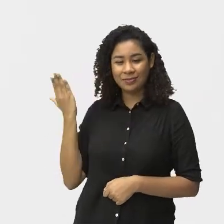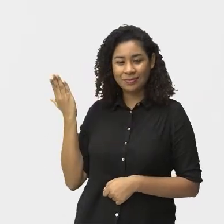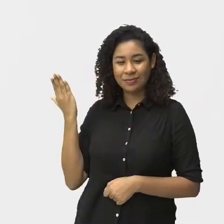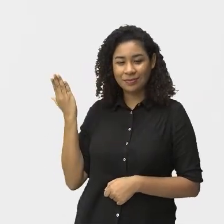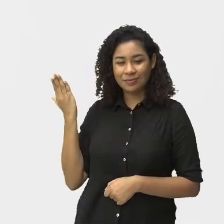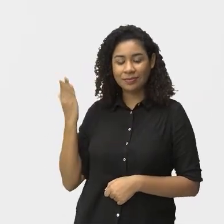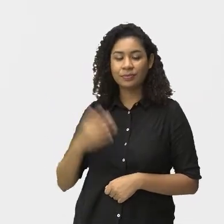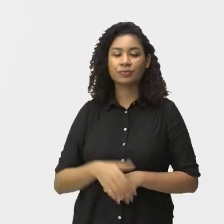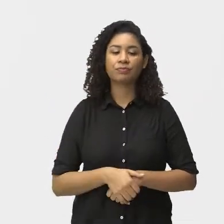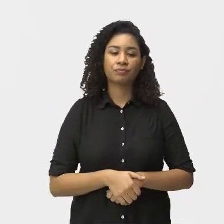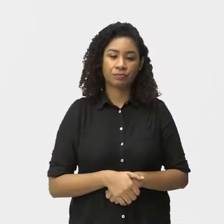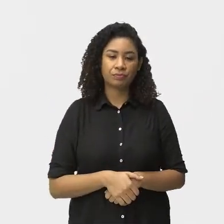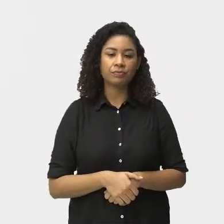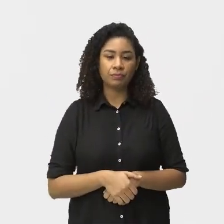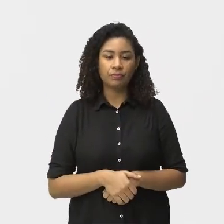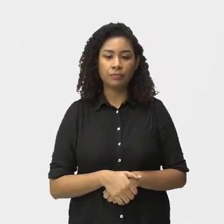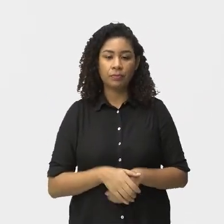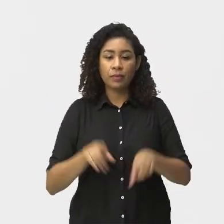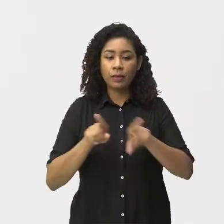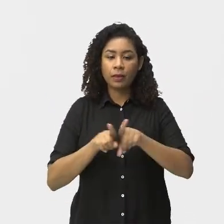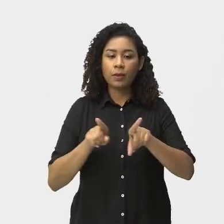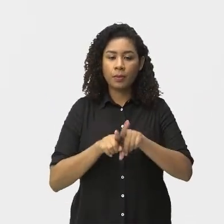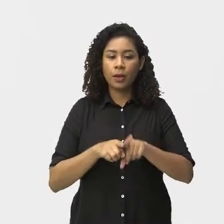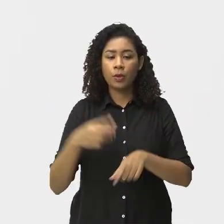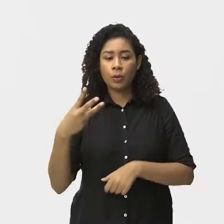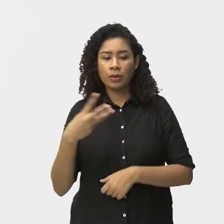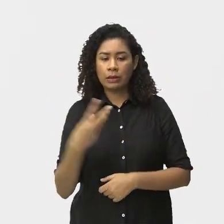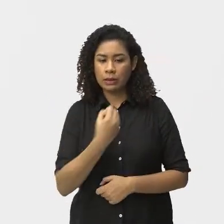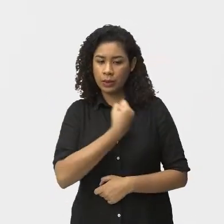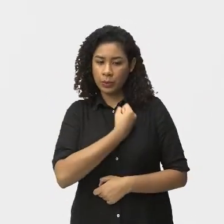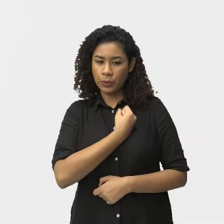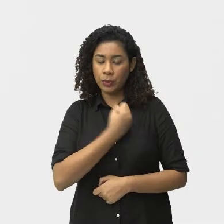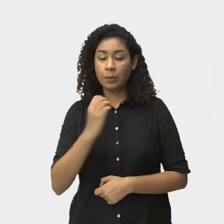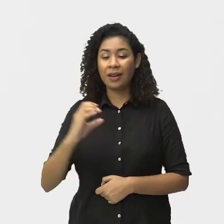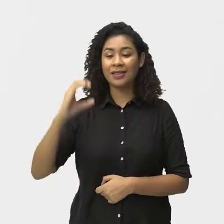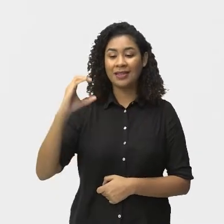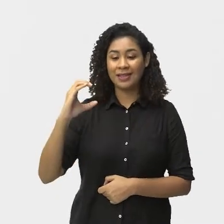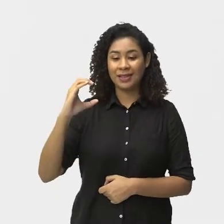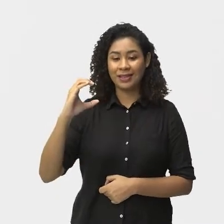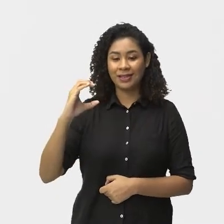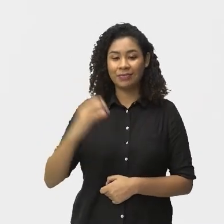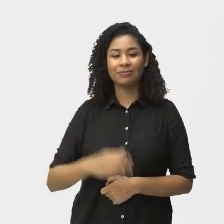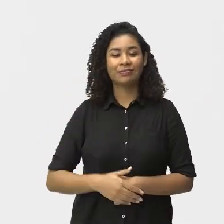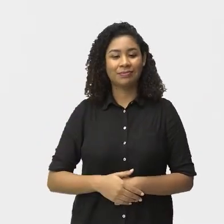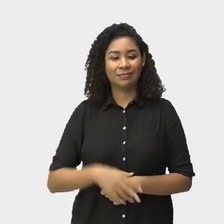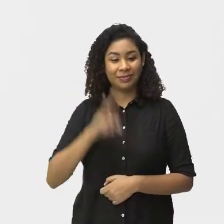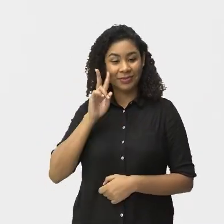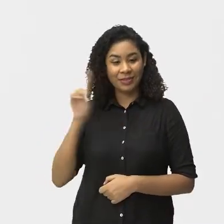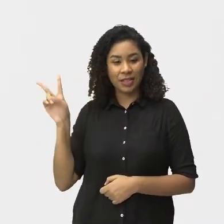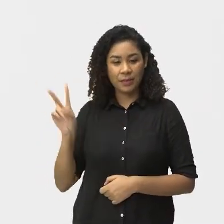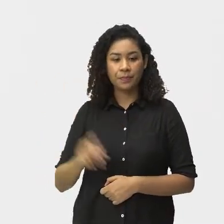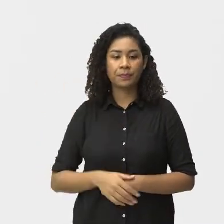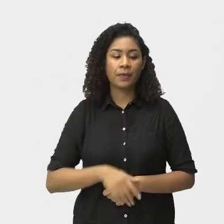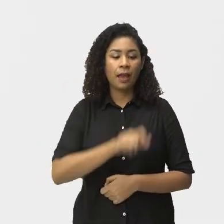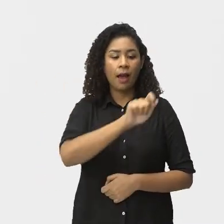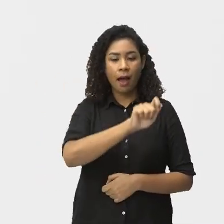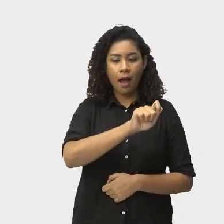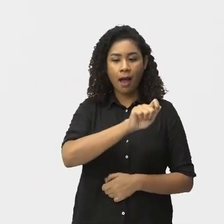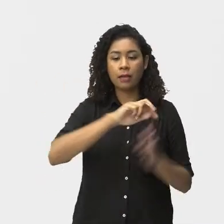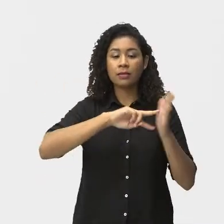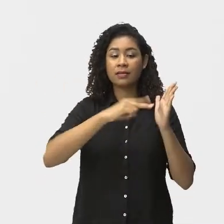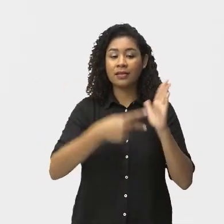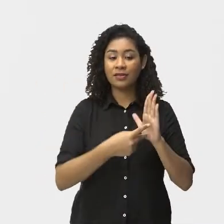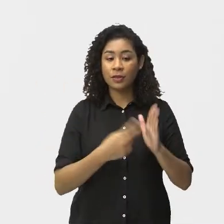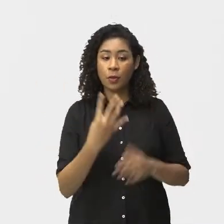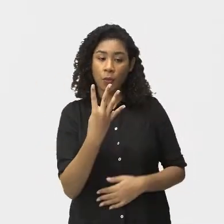valor de B, né, e nós teremos aqui o terceiro valor que é o valor de C, né. Então A é igual a 4, B